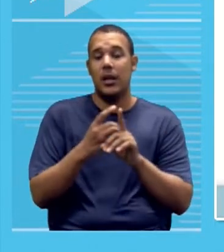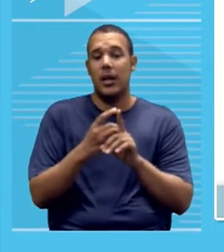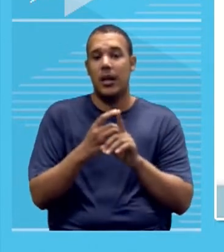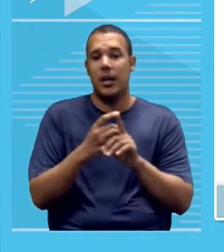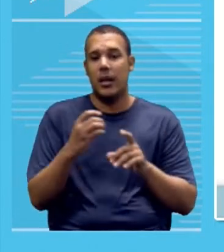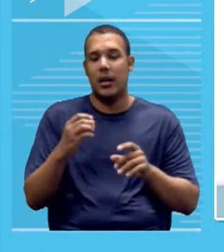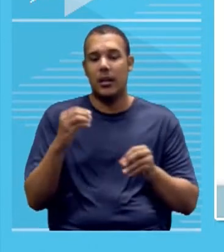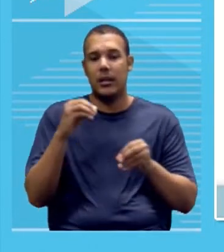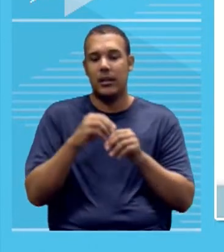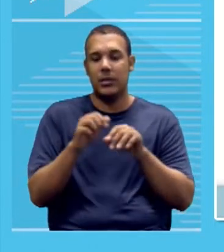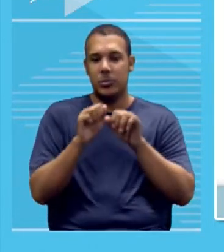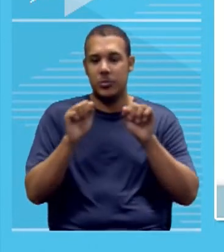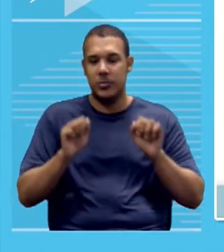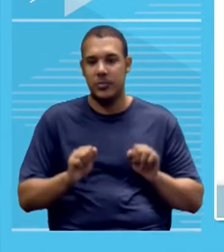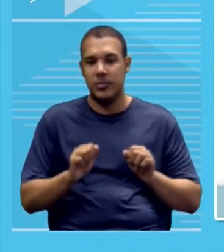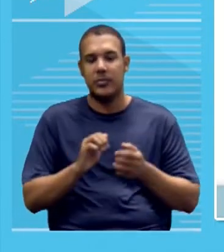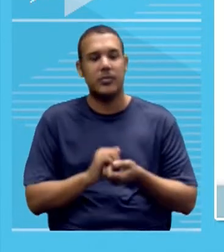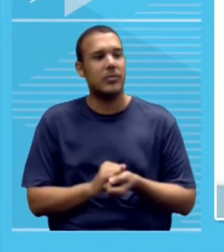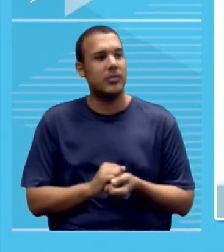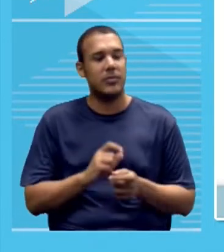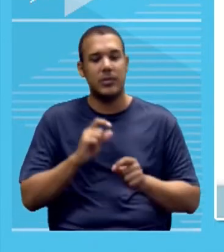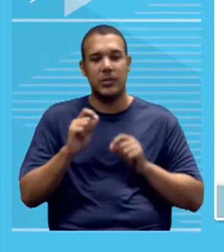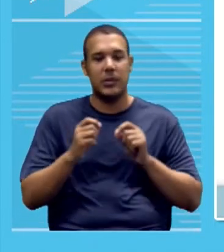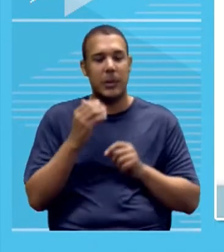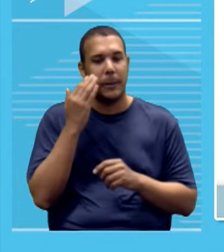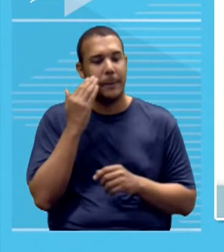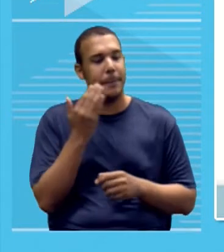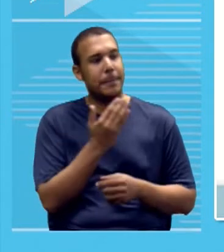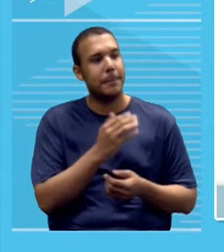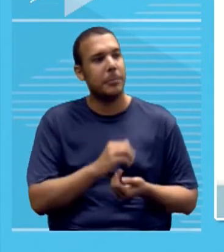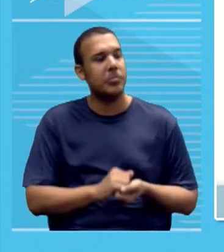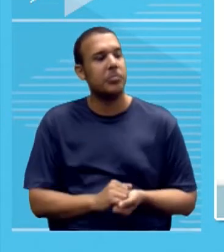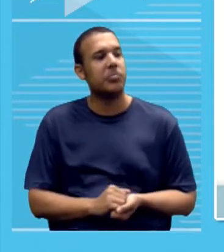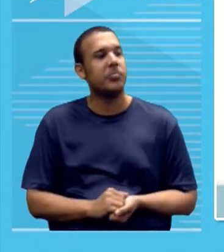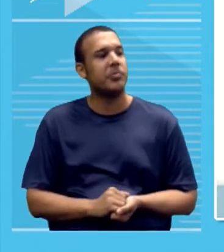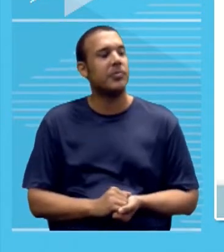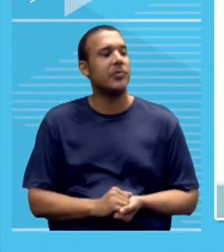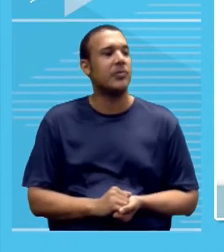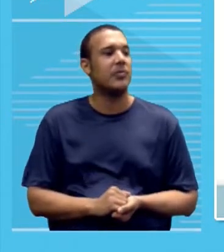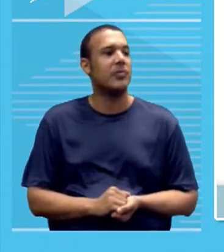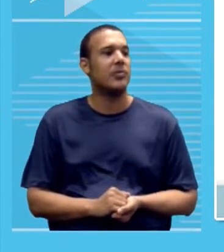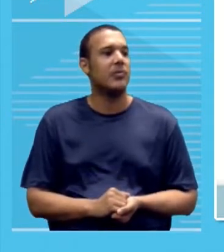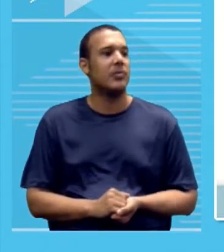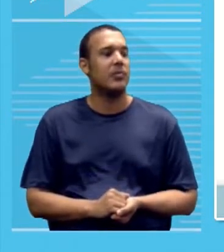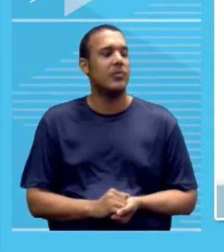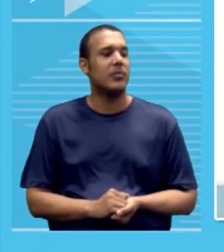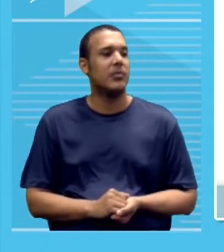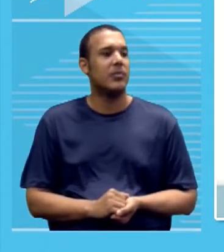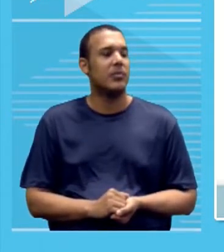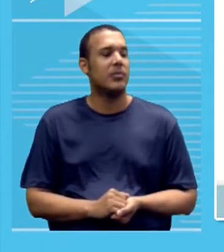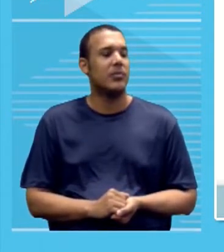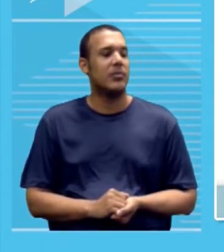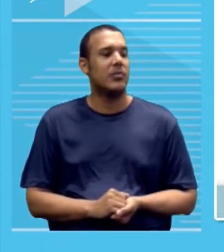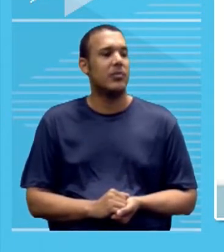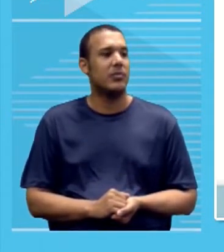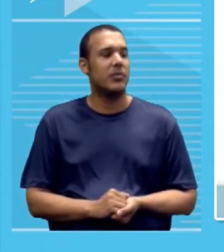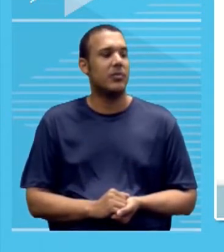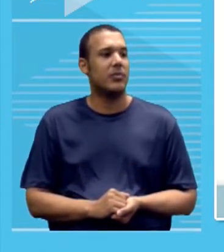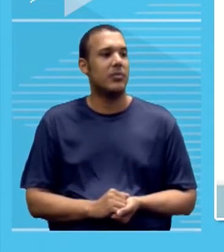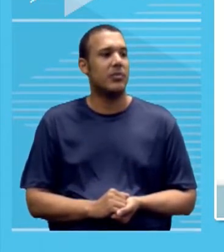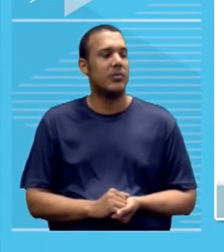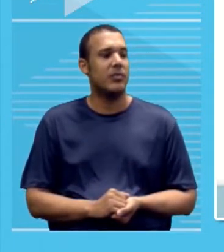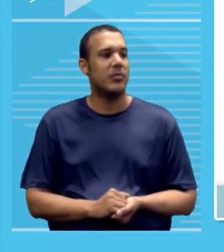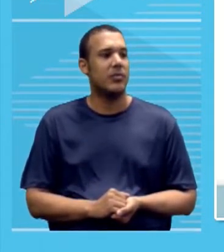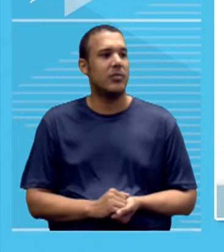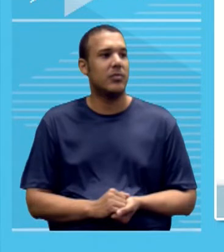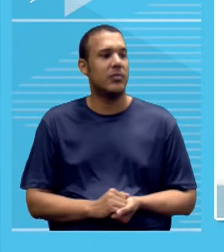no sistema. Quantidade de carga seria igual N, que é o número de elétrons, 2 vezes 10 elevado a 20, vezes